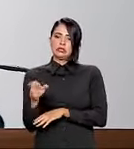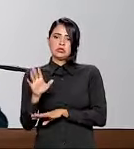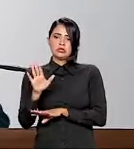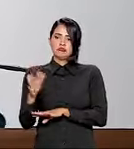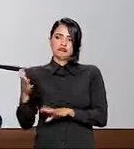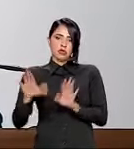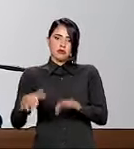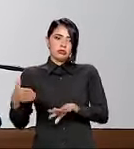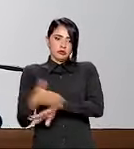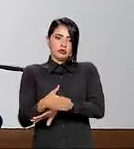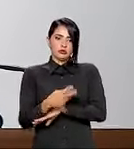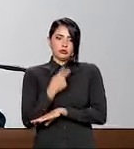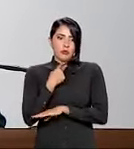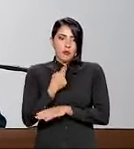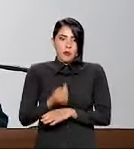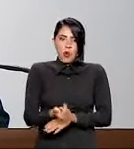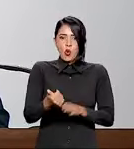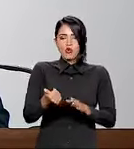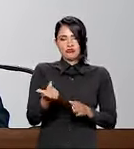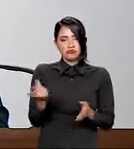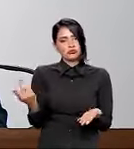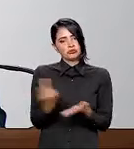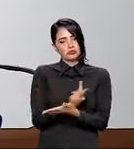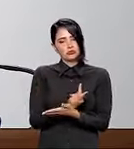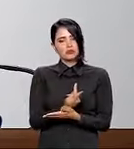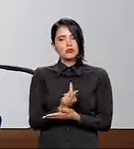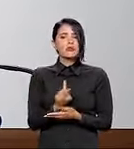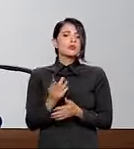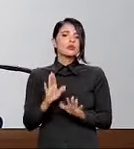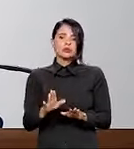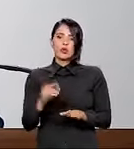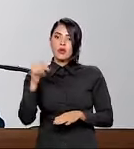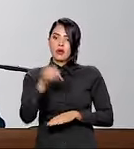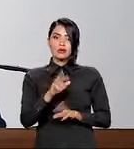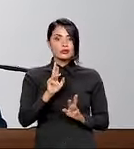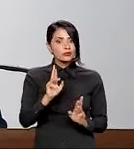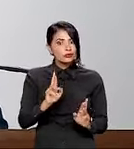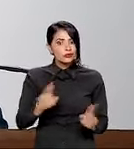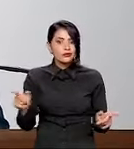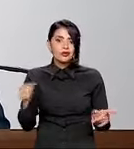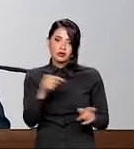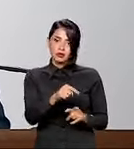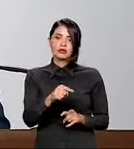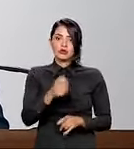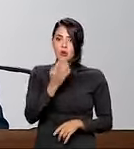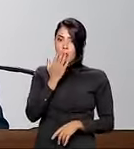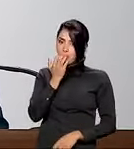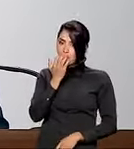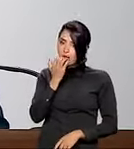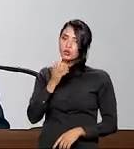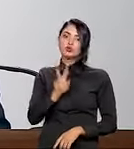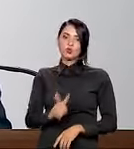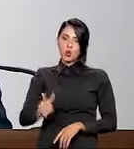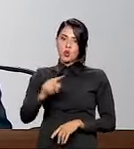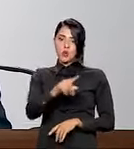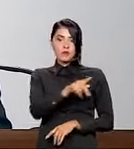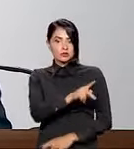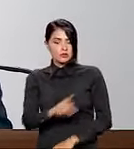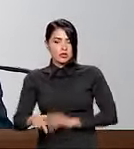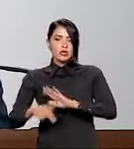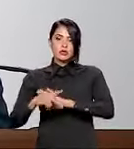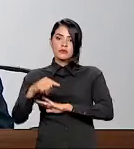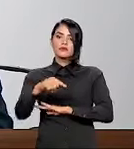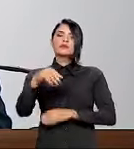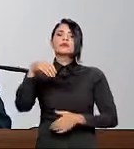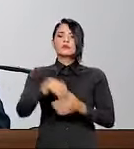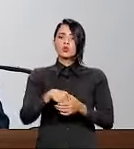ter participado, foi isso que aconteceu. Aqui foi totalmente diferente. O Maduro é um presidente que faz